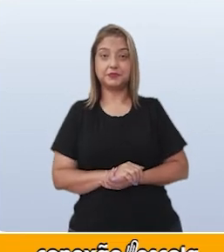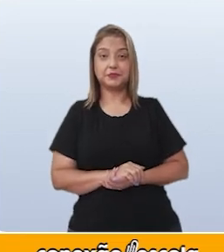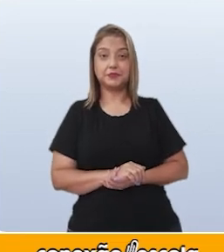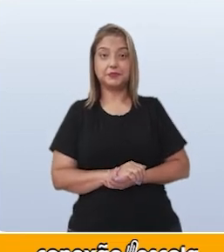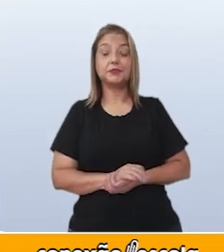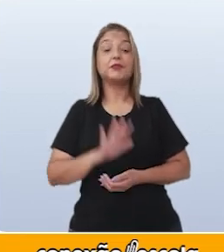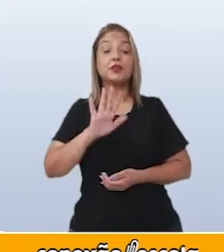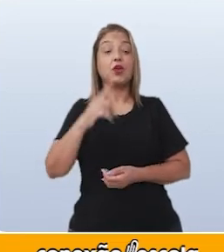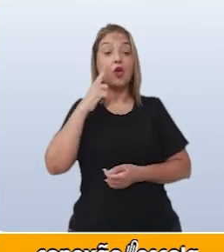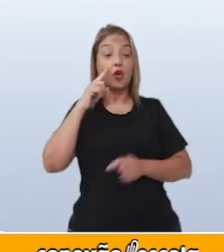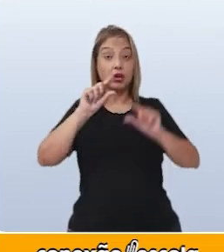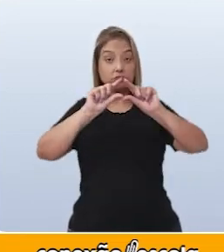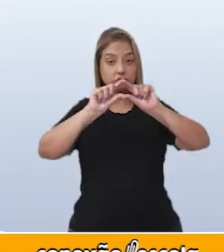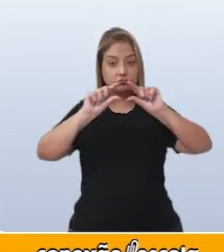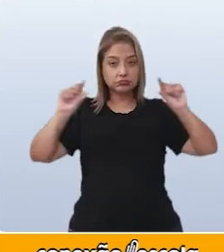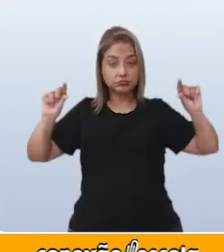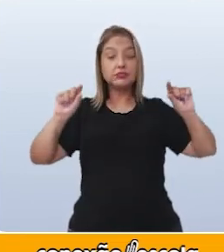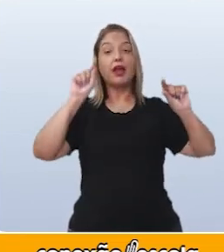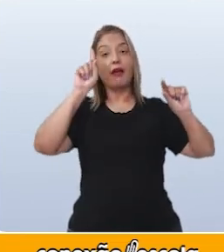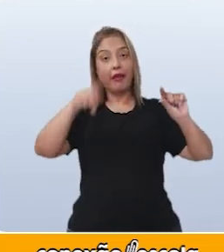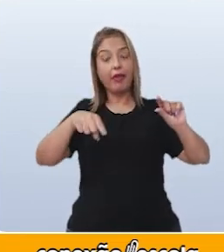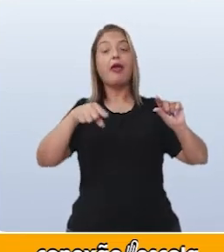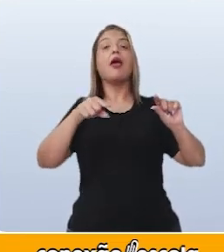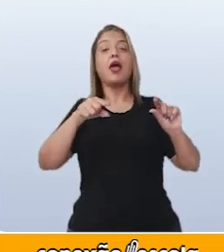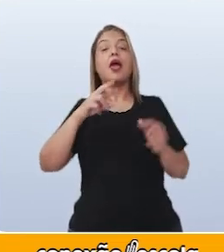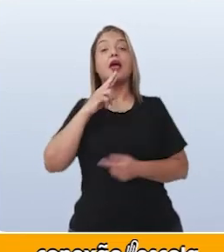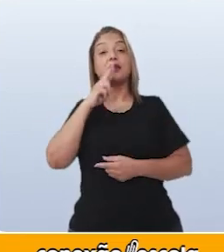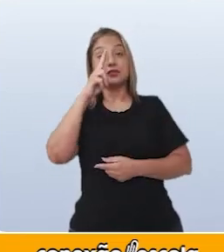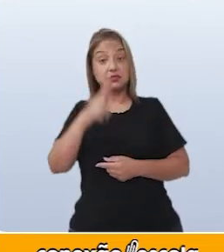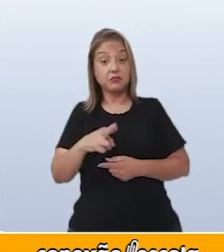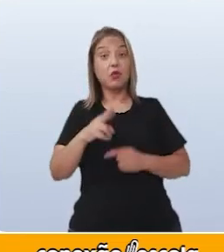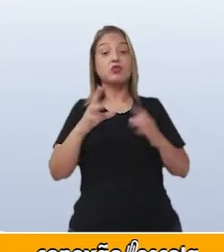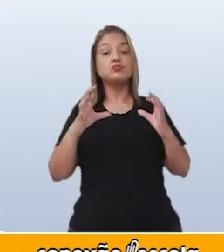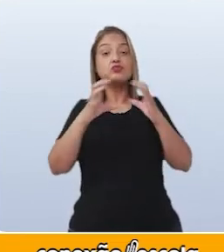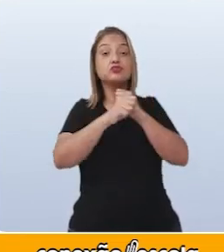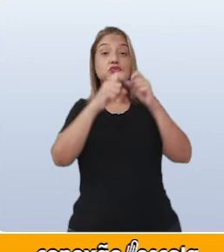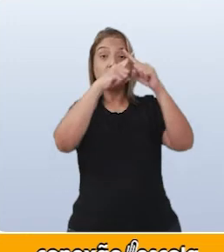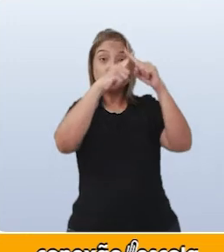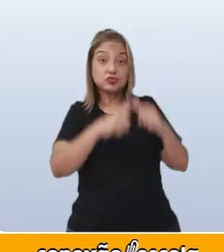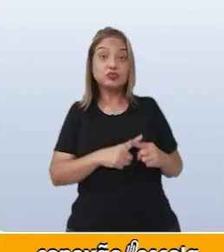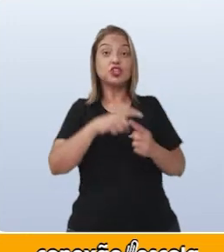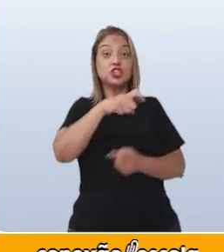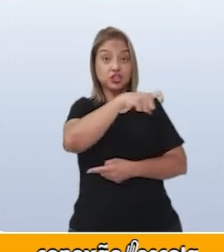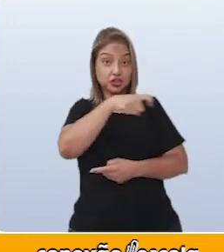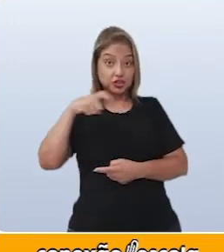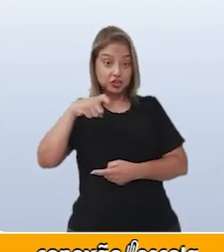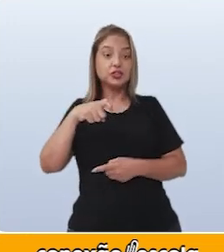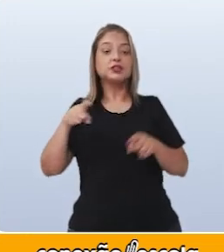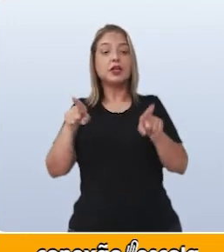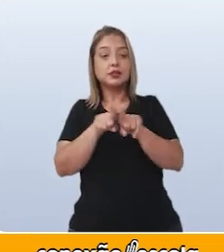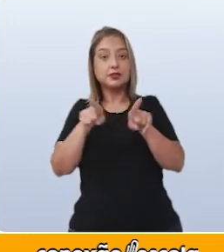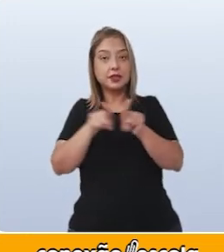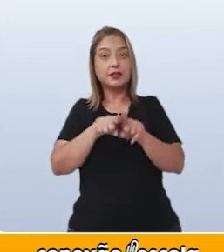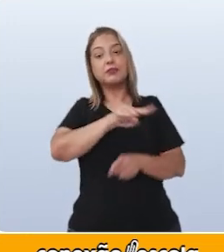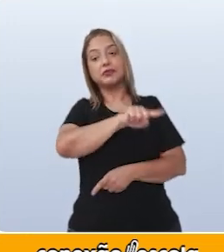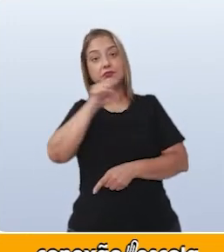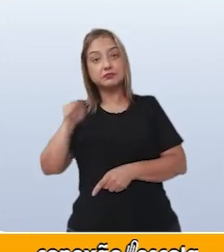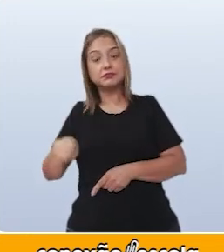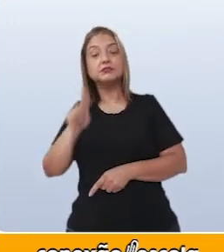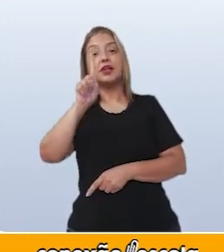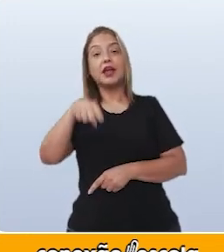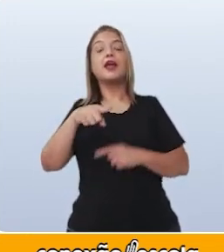Lembrando que esses são os resultados da multiplicação de x e esses são os resultados da multiplicação de mais